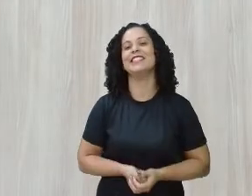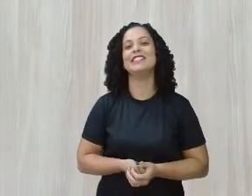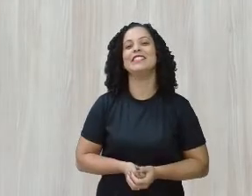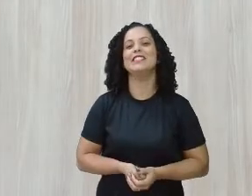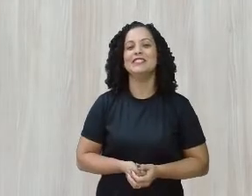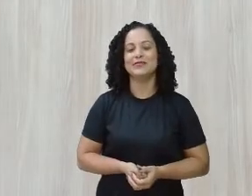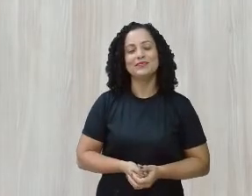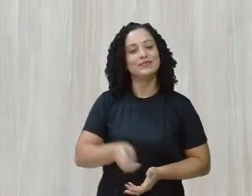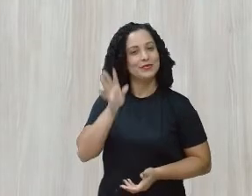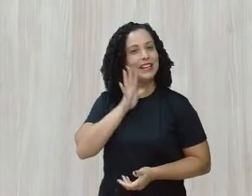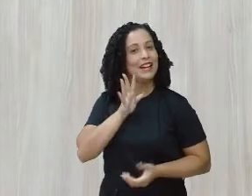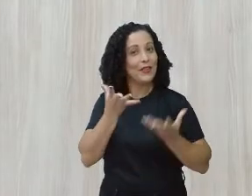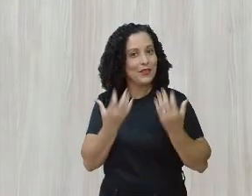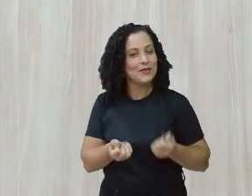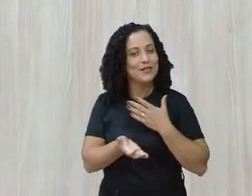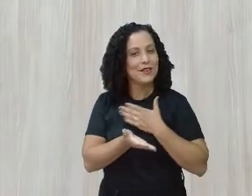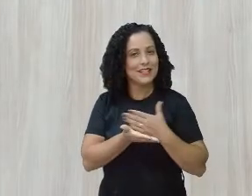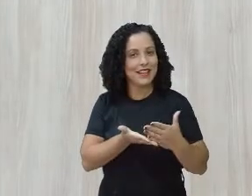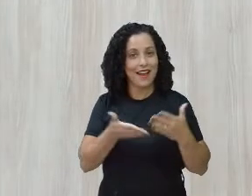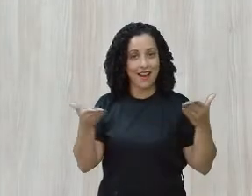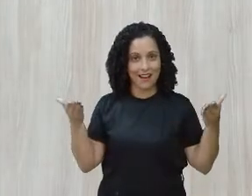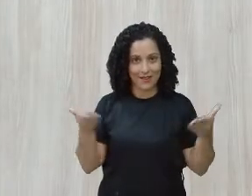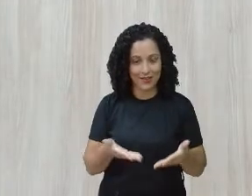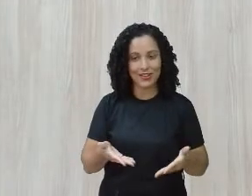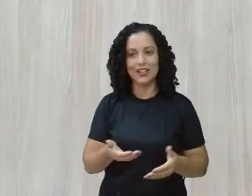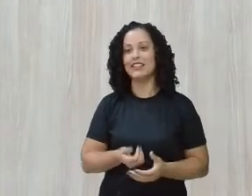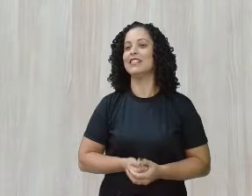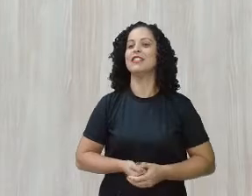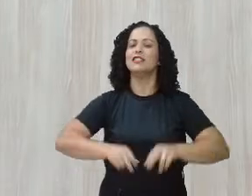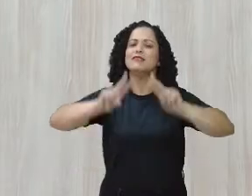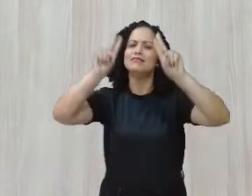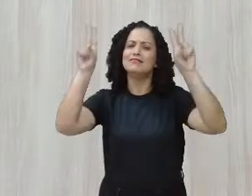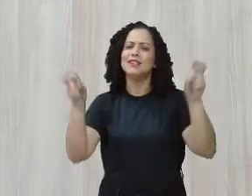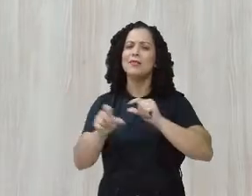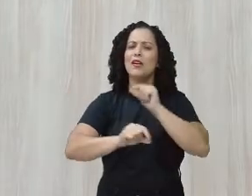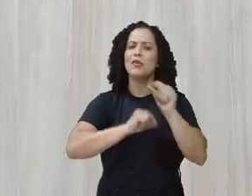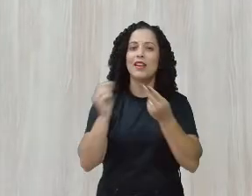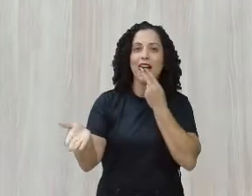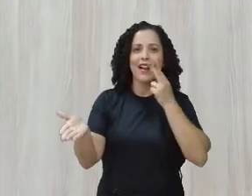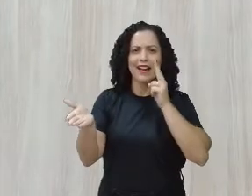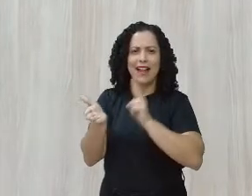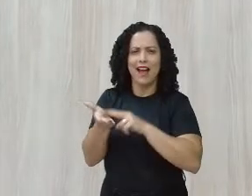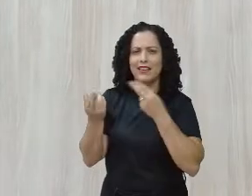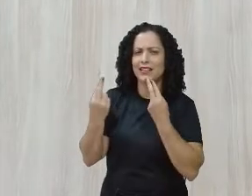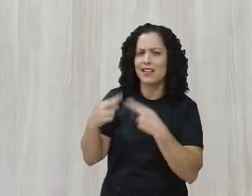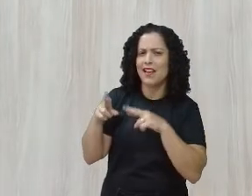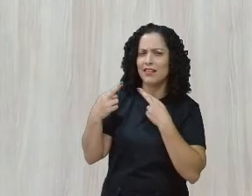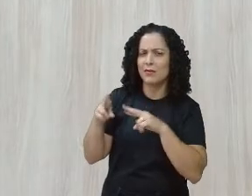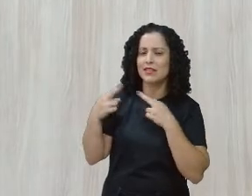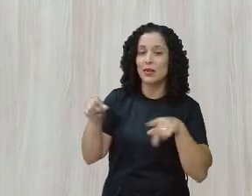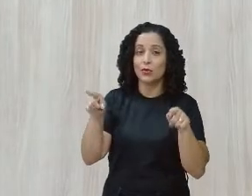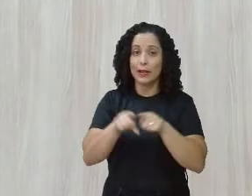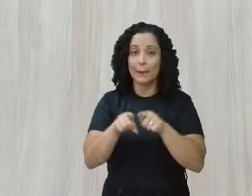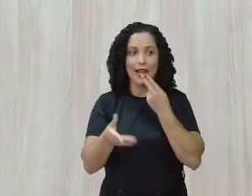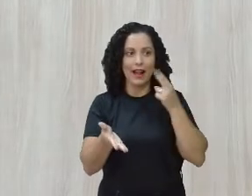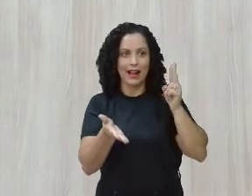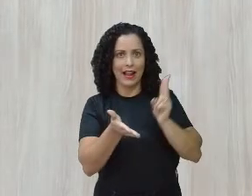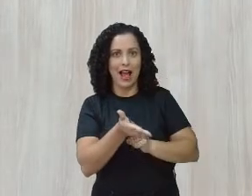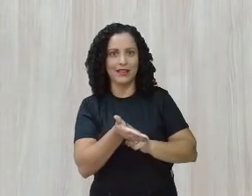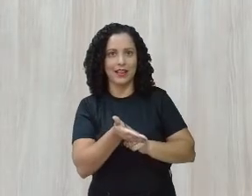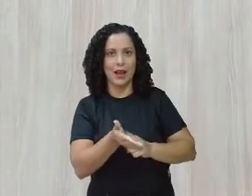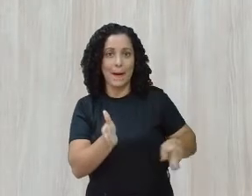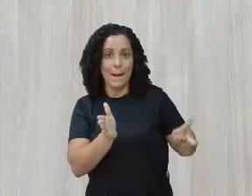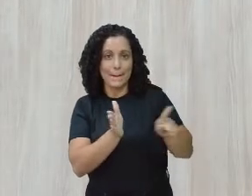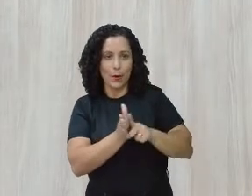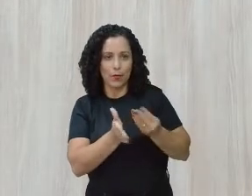Massa! Então, vamos lá, vamos começar a aula de hoje, que é sobre a carta de reclamação e carta ao leitor, né? Carta é sempre um